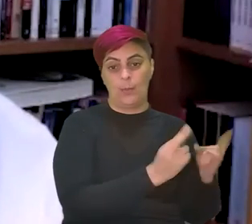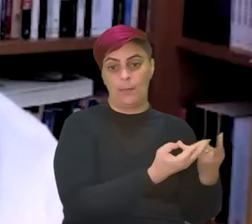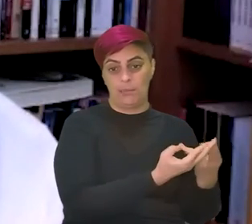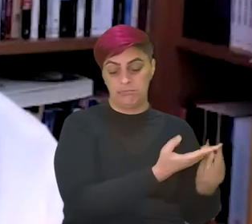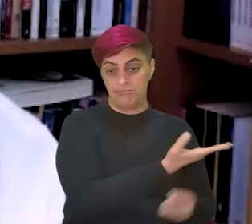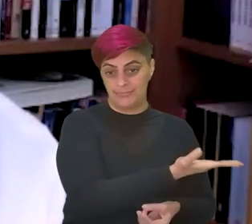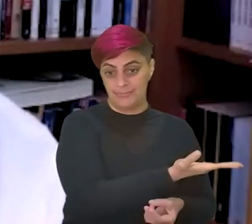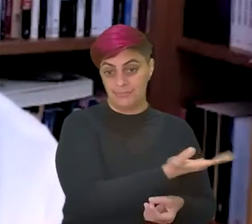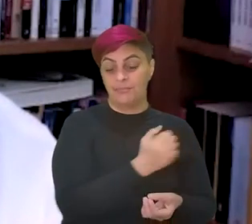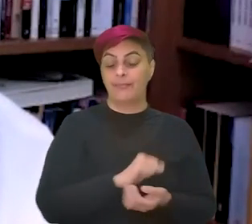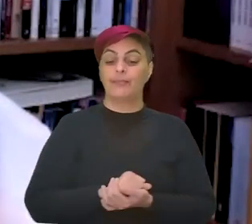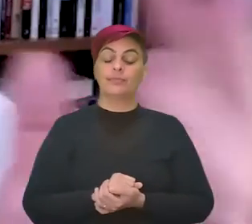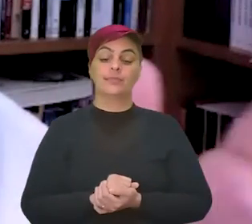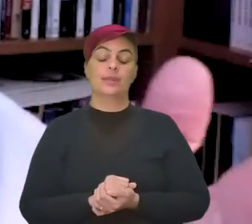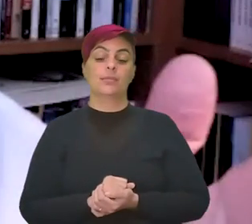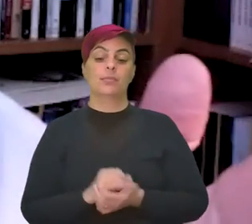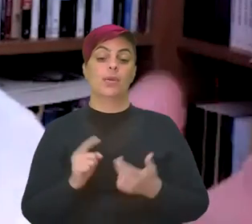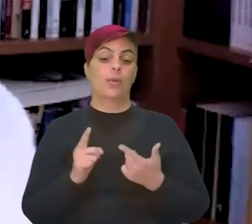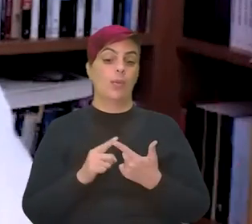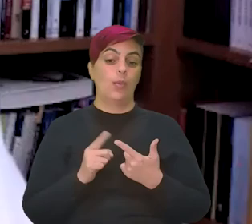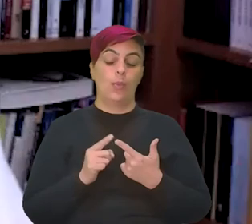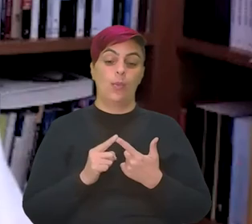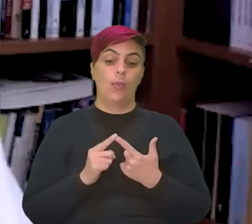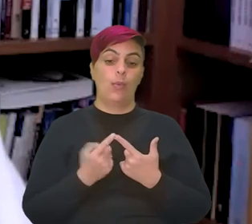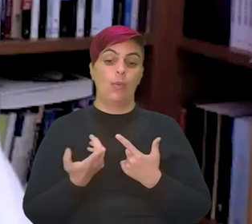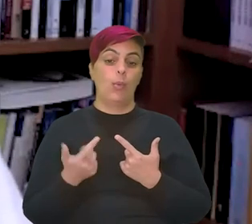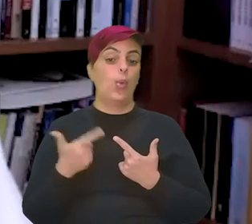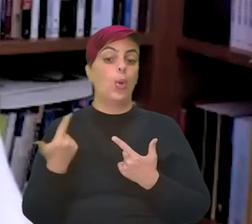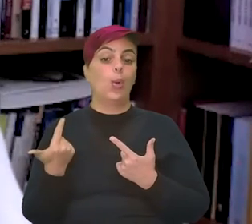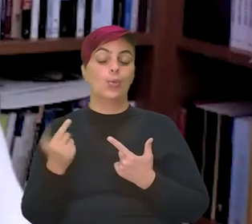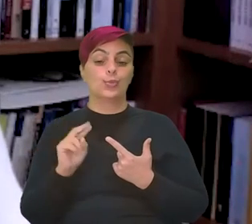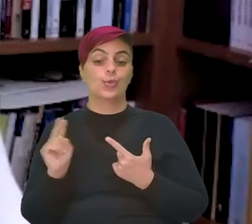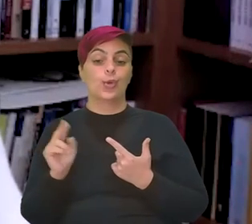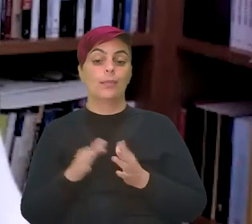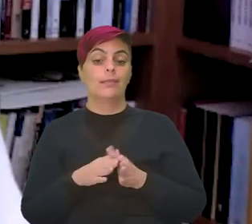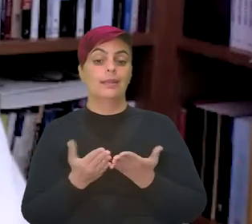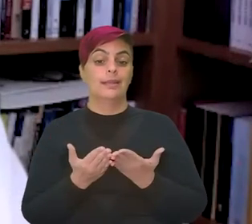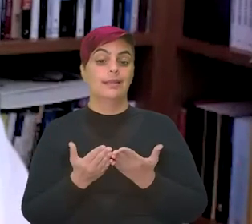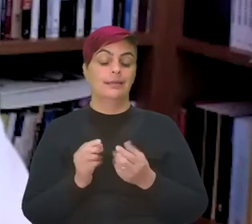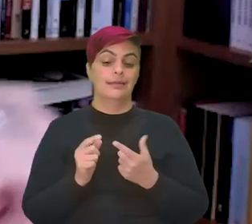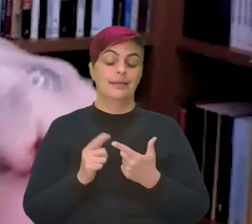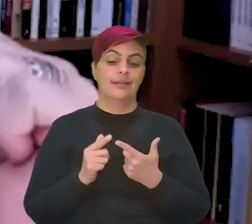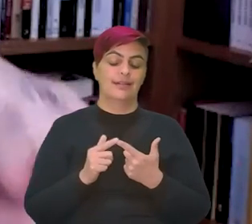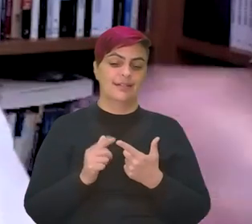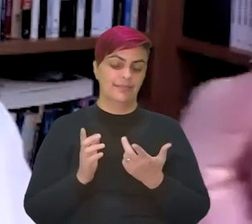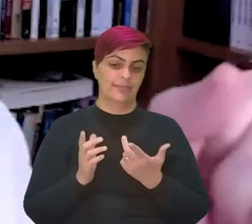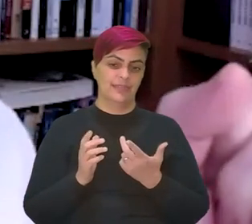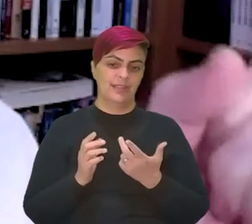Sexo e... Aqui. Ah, você deve ter aí. Não sei se eu tenho